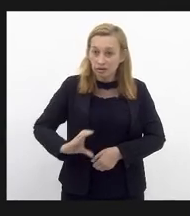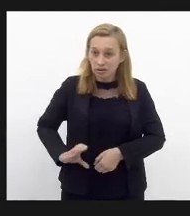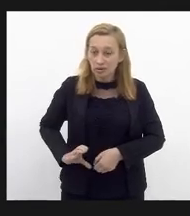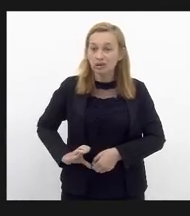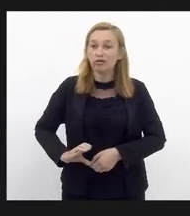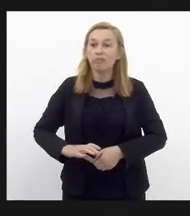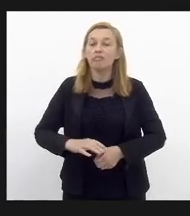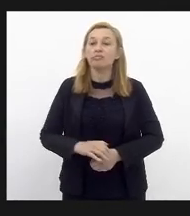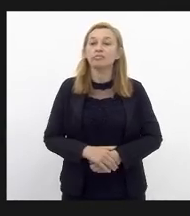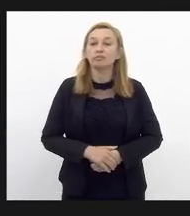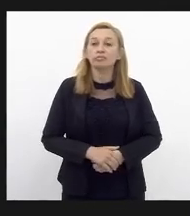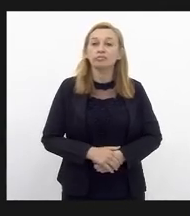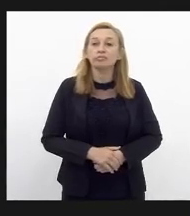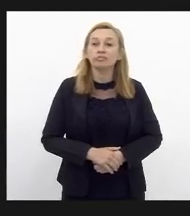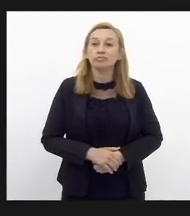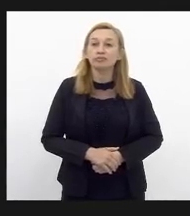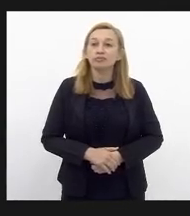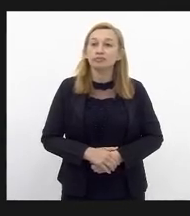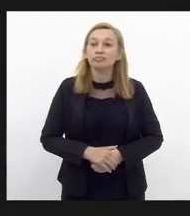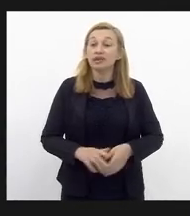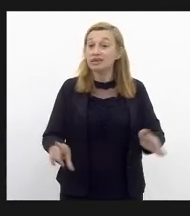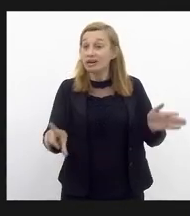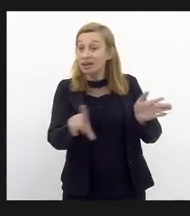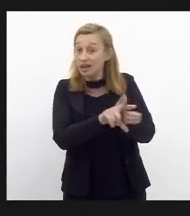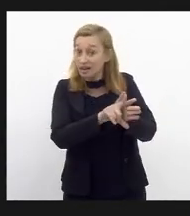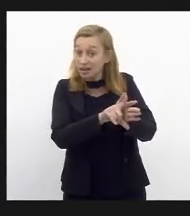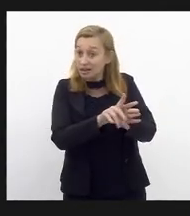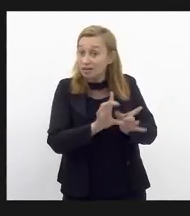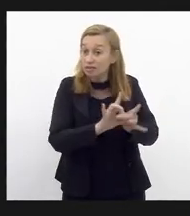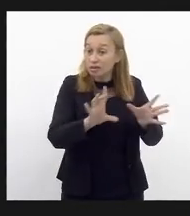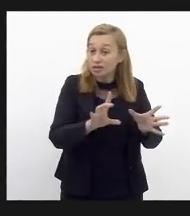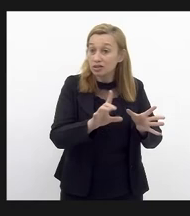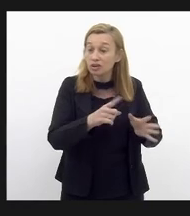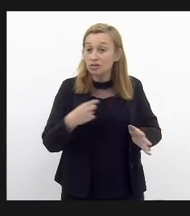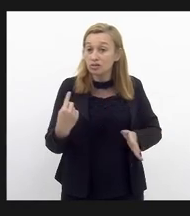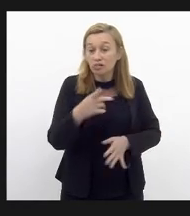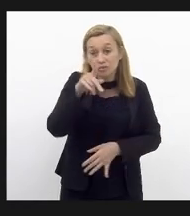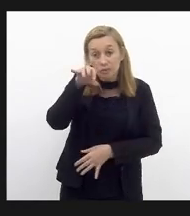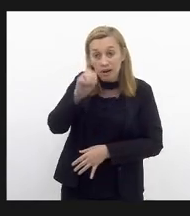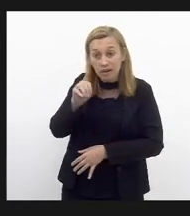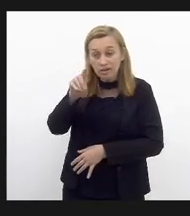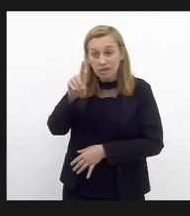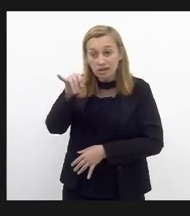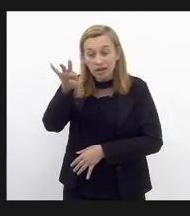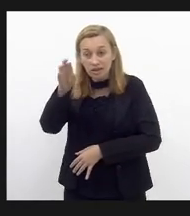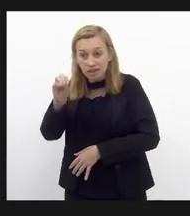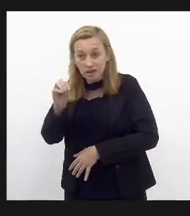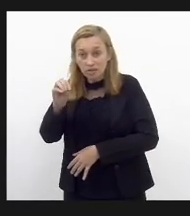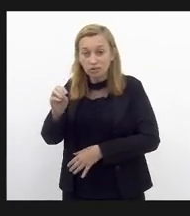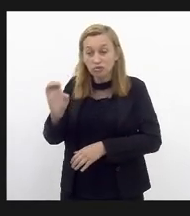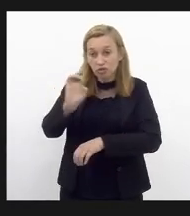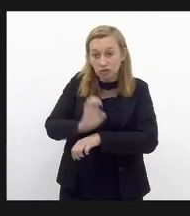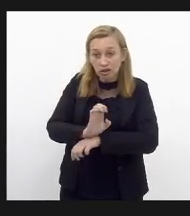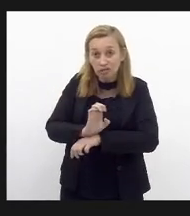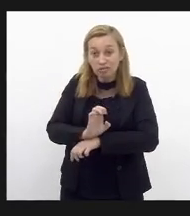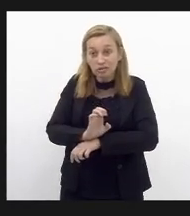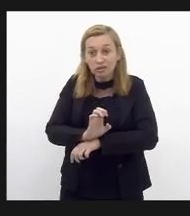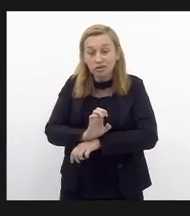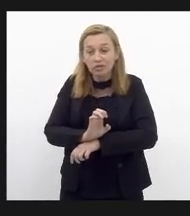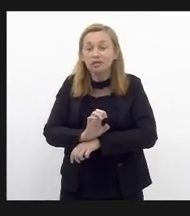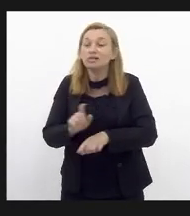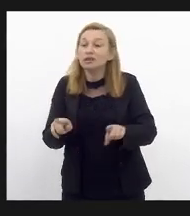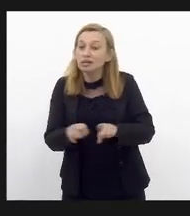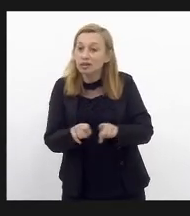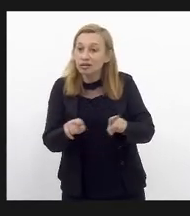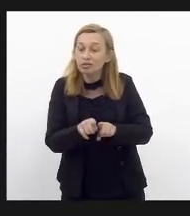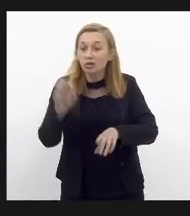Siciliano, pela sanção desta lei que coloca o nosso Palácio Tiradentes no calendário do Estado e o lançamento